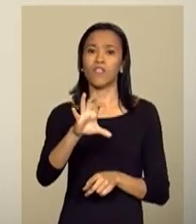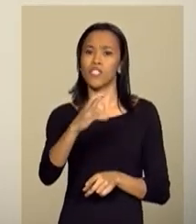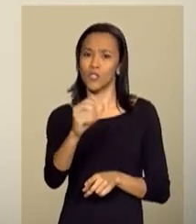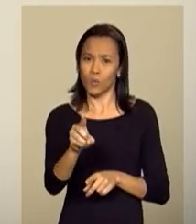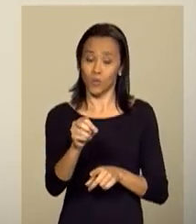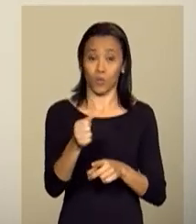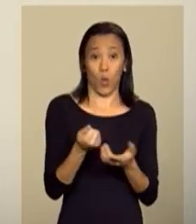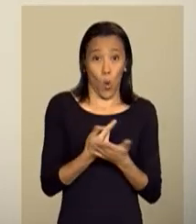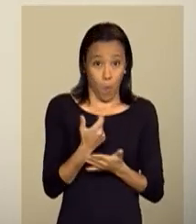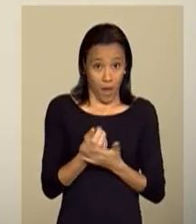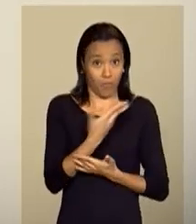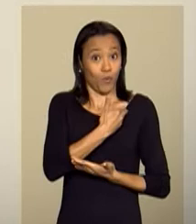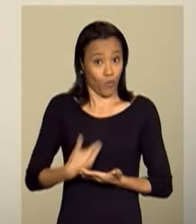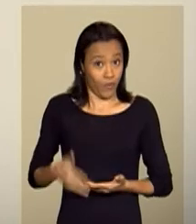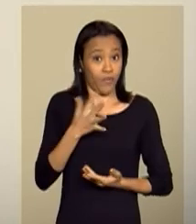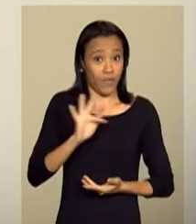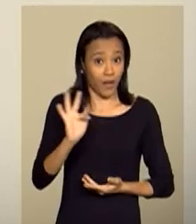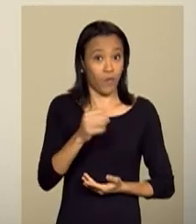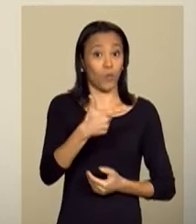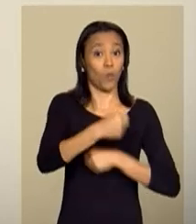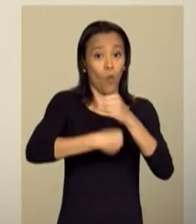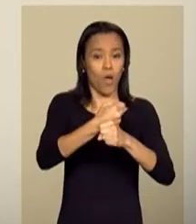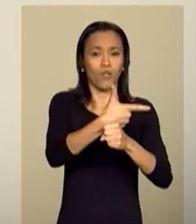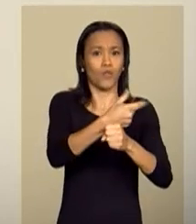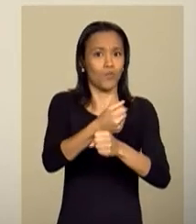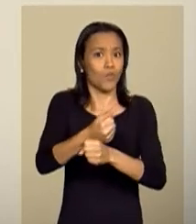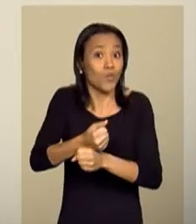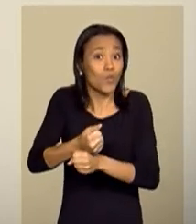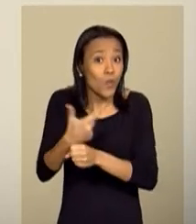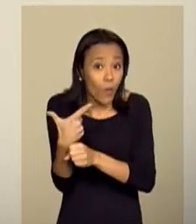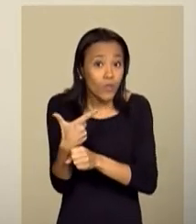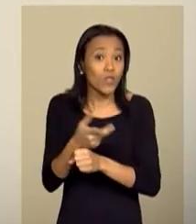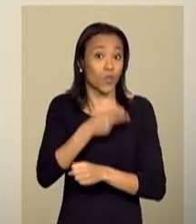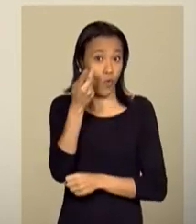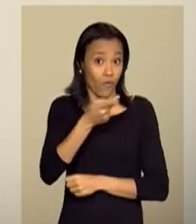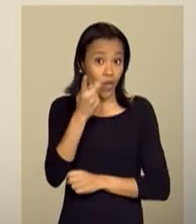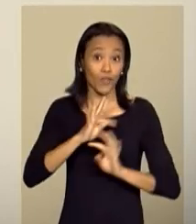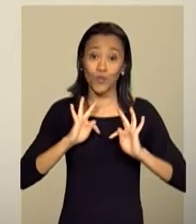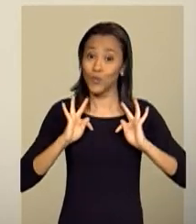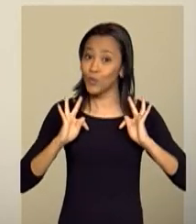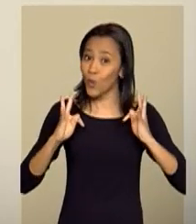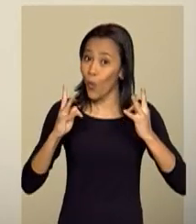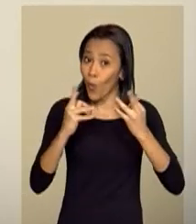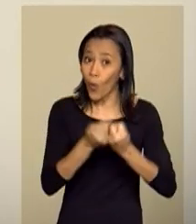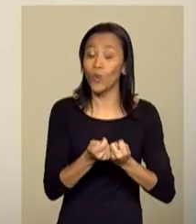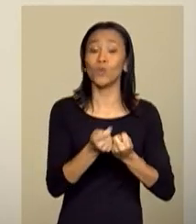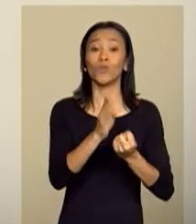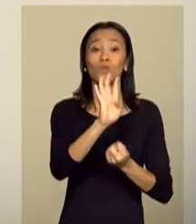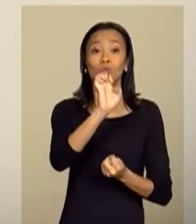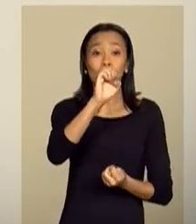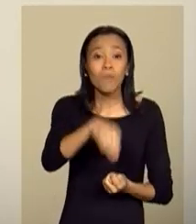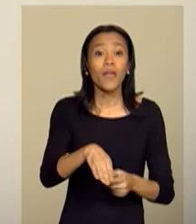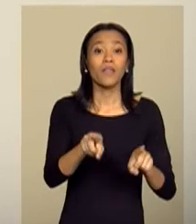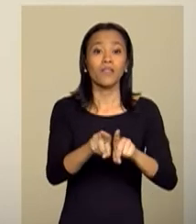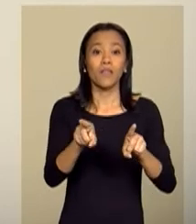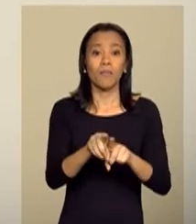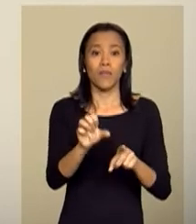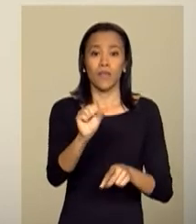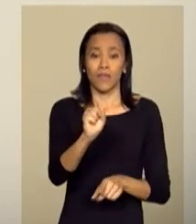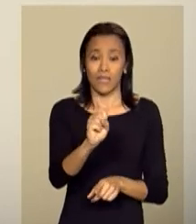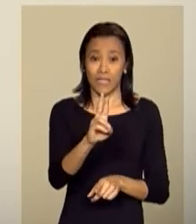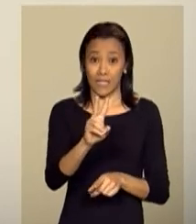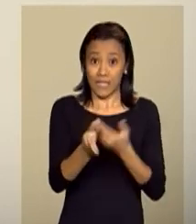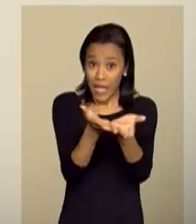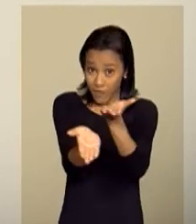pelo Governo Federal em 2012 e eu estou falando aí Luciano de todos os bens e serviços